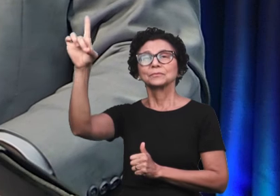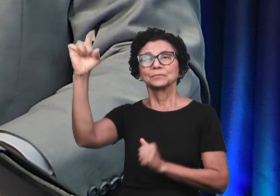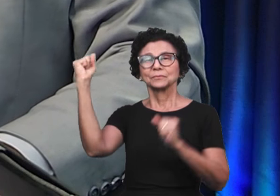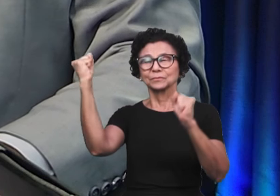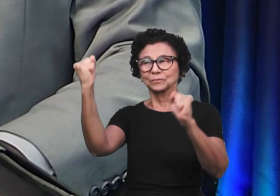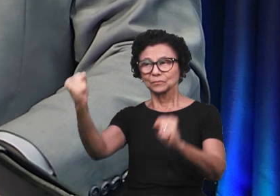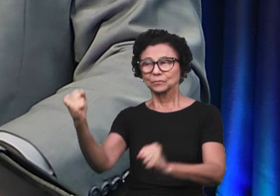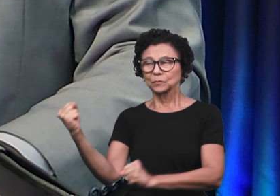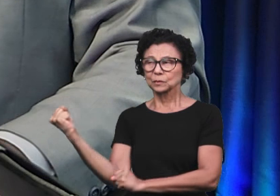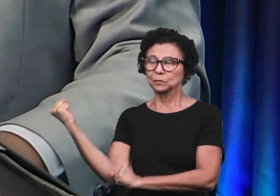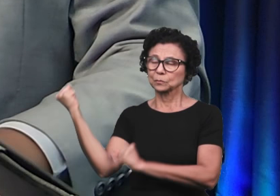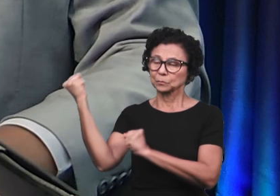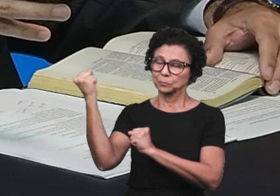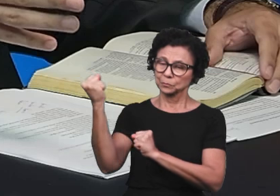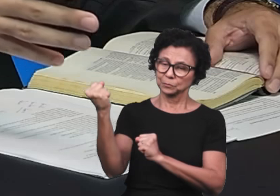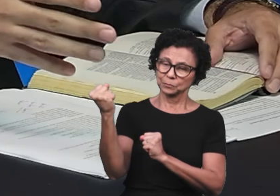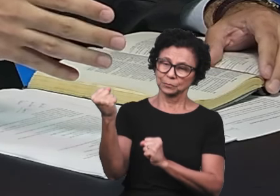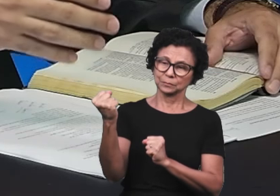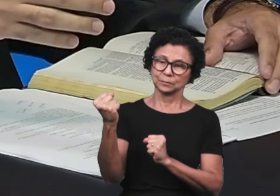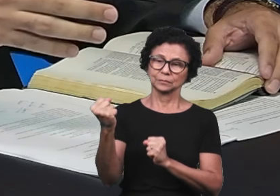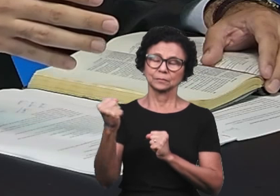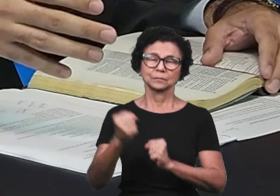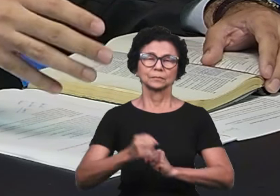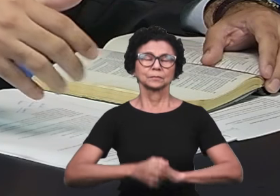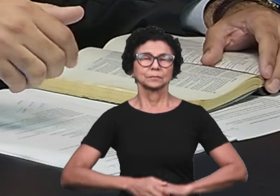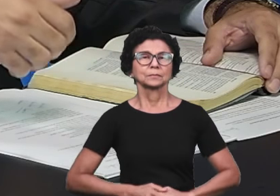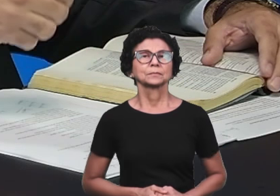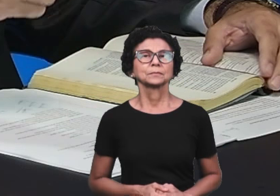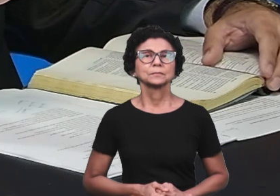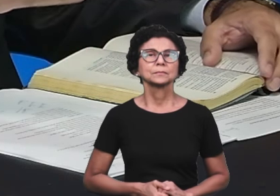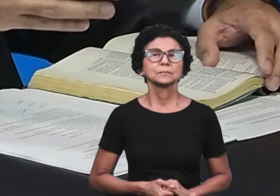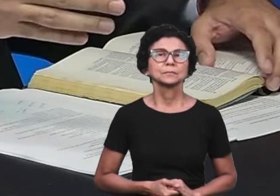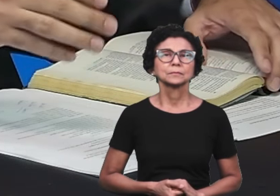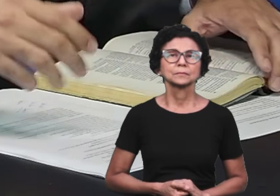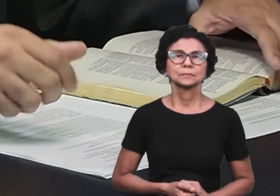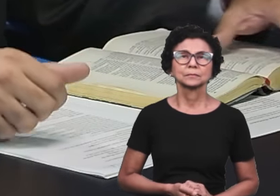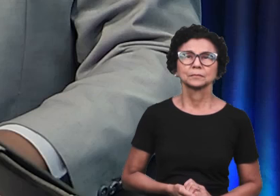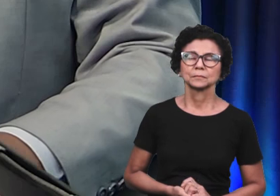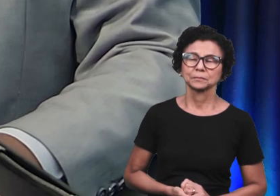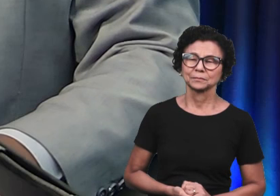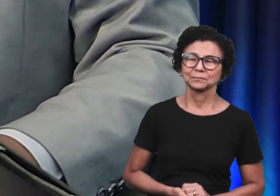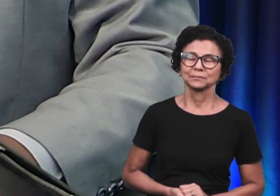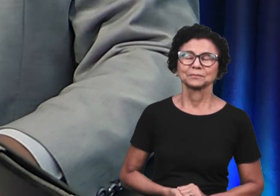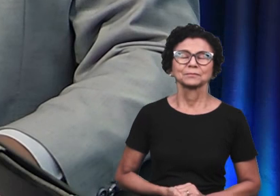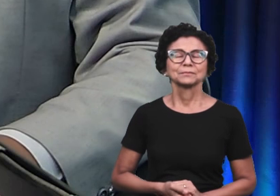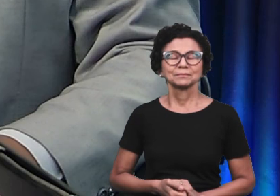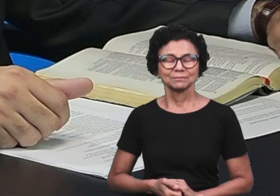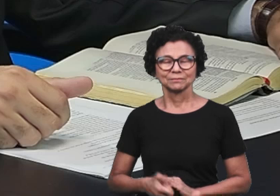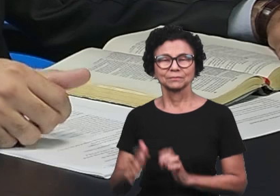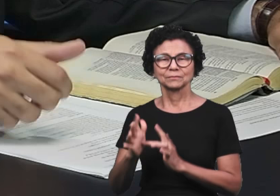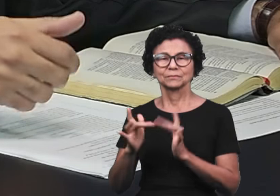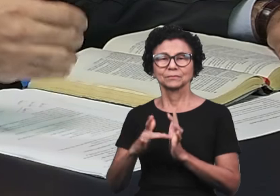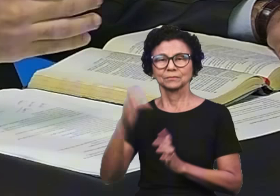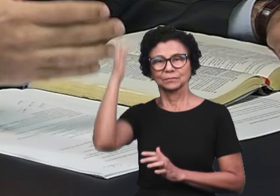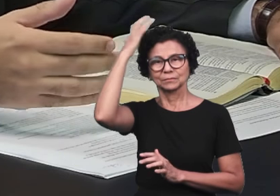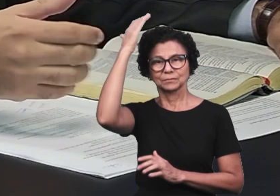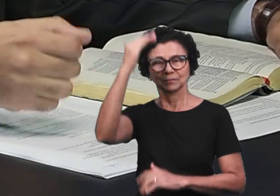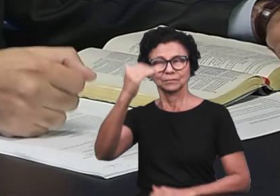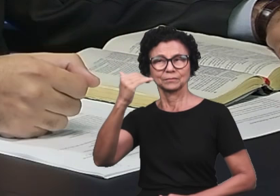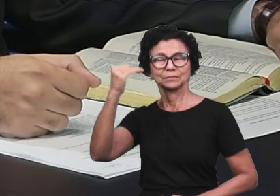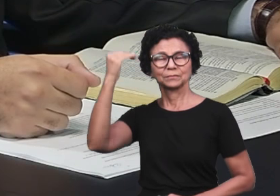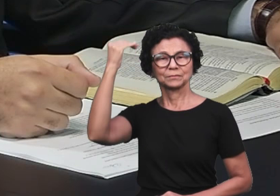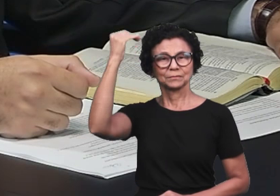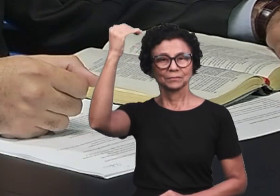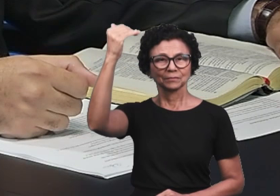glorificado. Então, não é um homem, como o pastor Elcio bem disse. Hoje ele é o Rei dos Reis. Hoje ele é o Rei dos Reis e tem uma